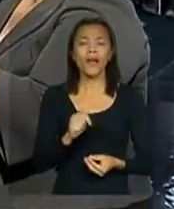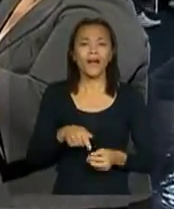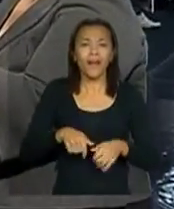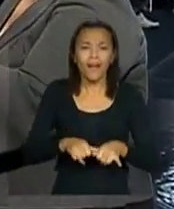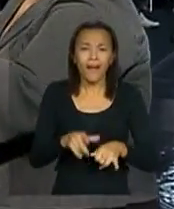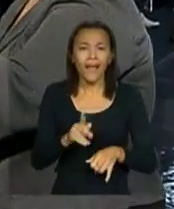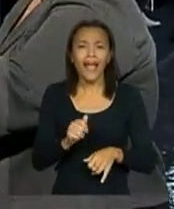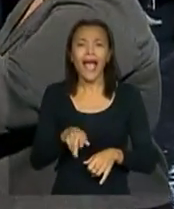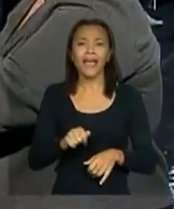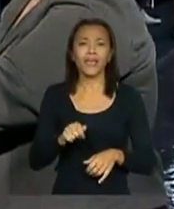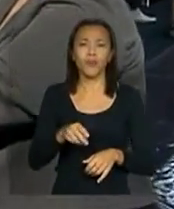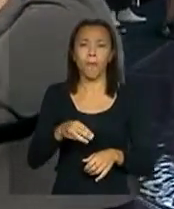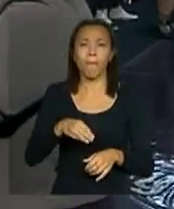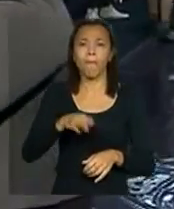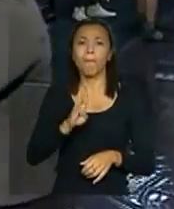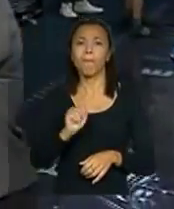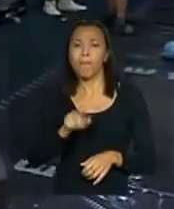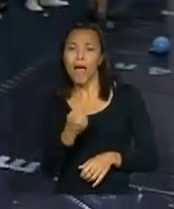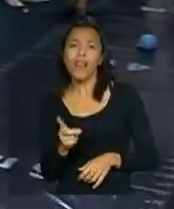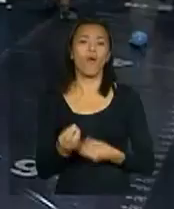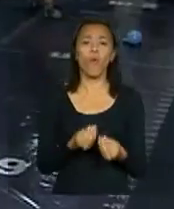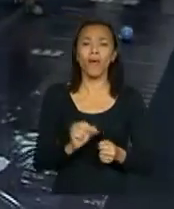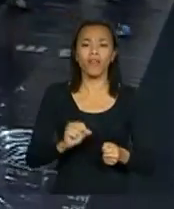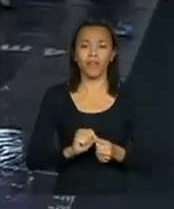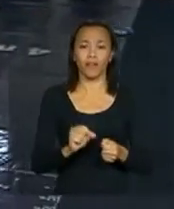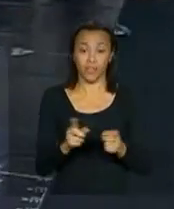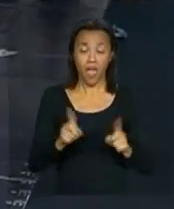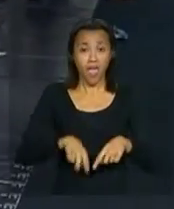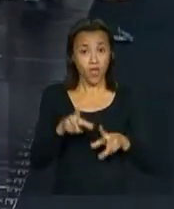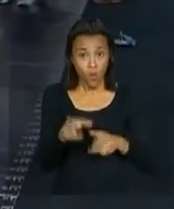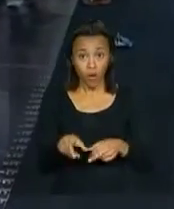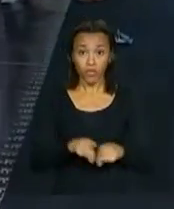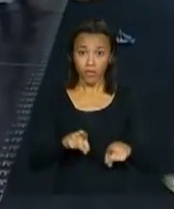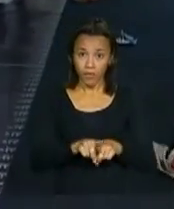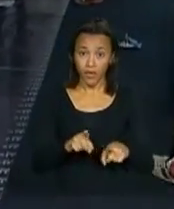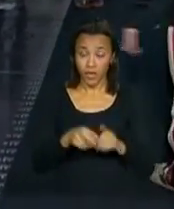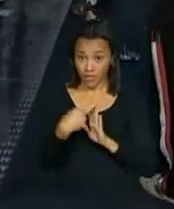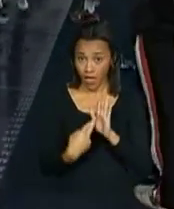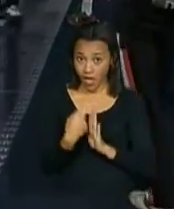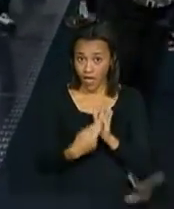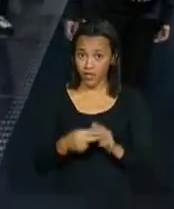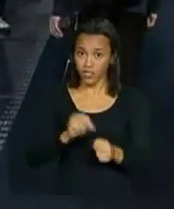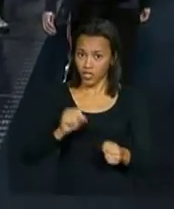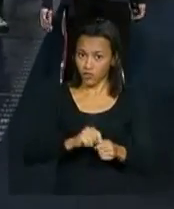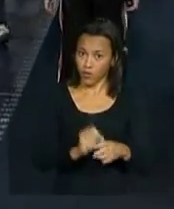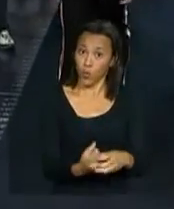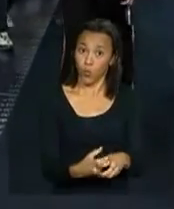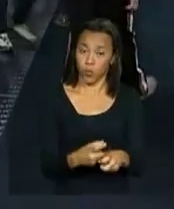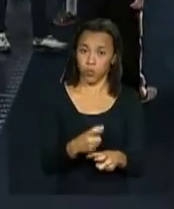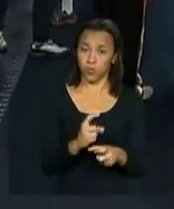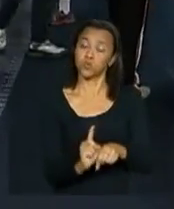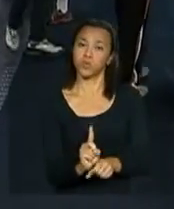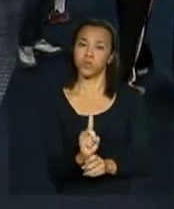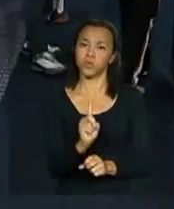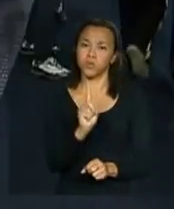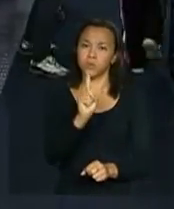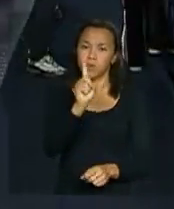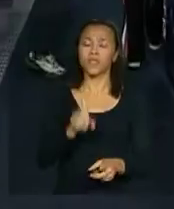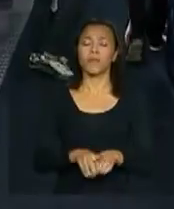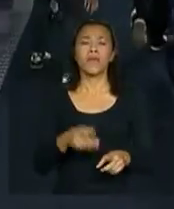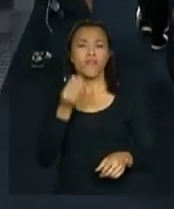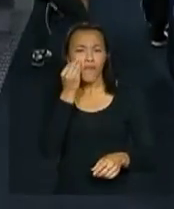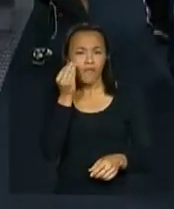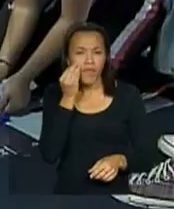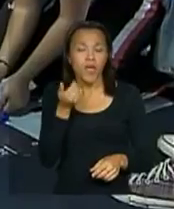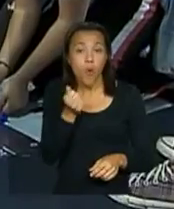que ele funciona? O carrinho movido a balão é o mesmo princípio também do foguete, desses foguetes que a Agência Espacial produz, e o nosso combustível vai